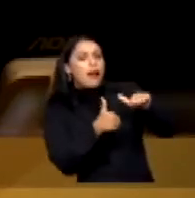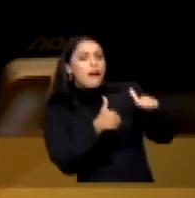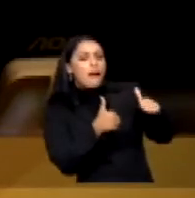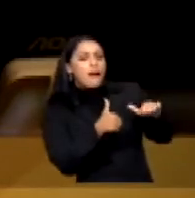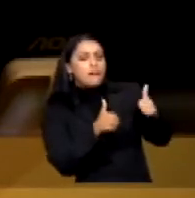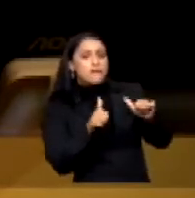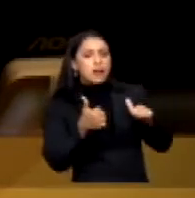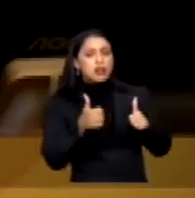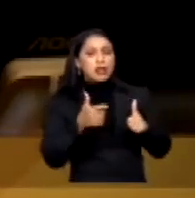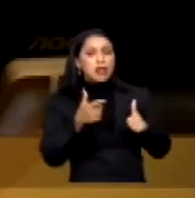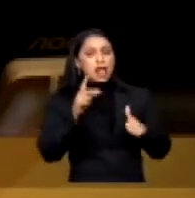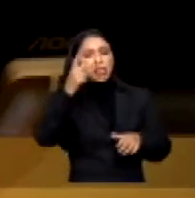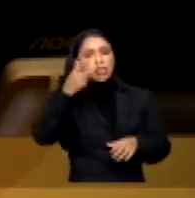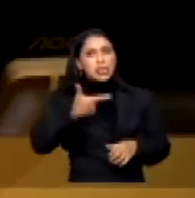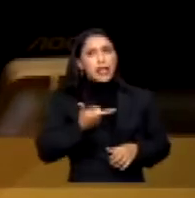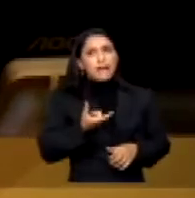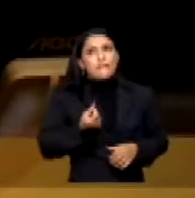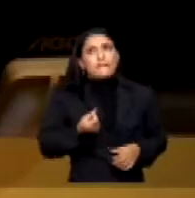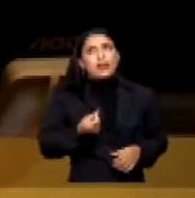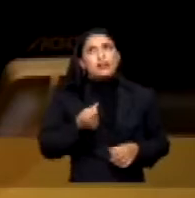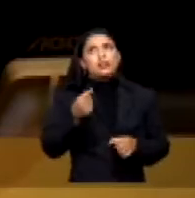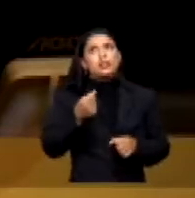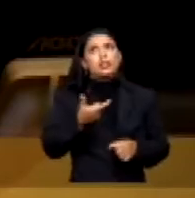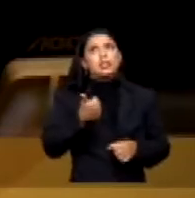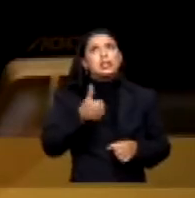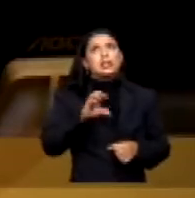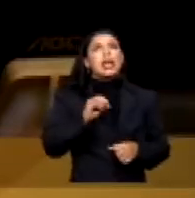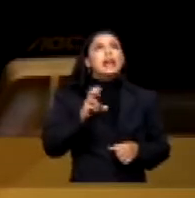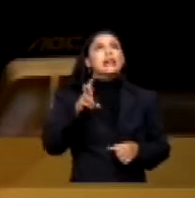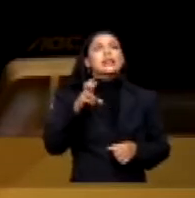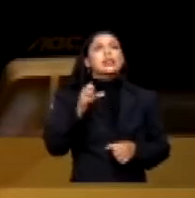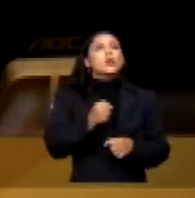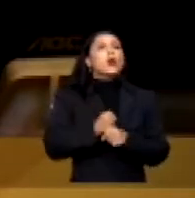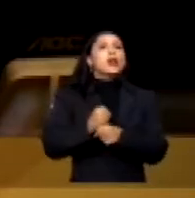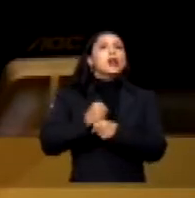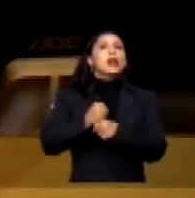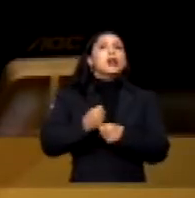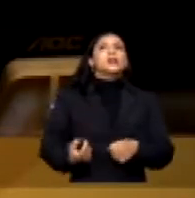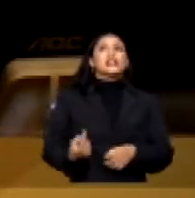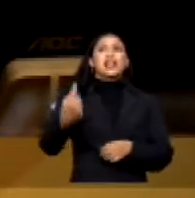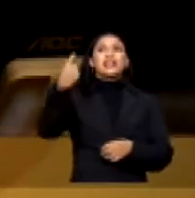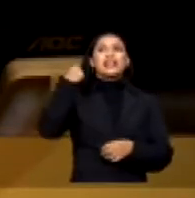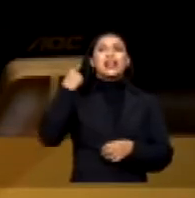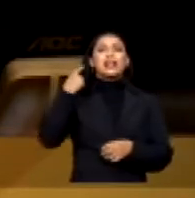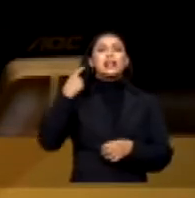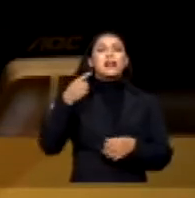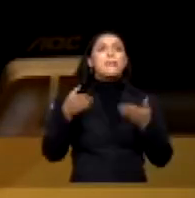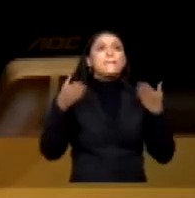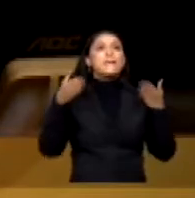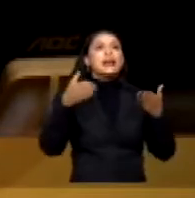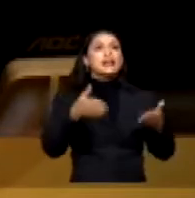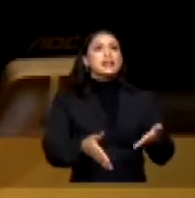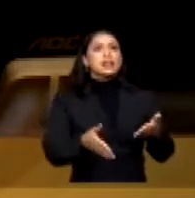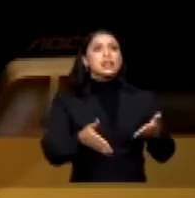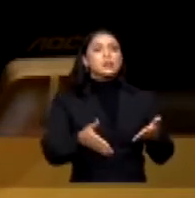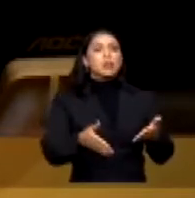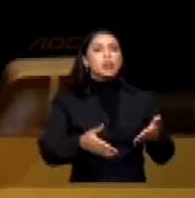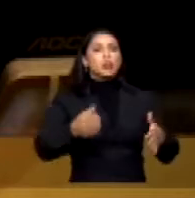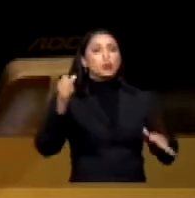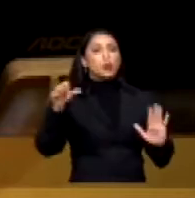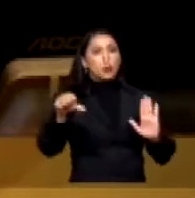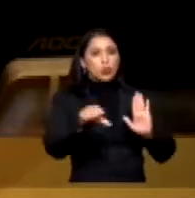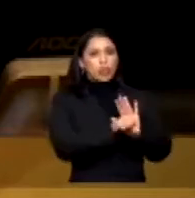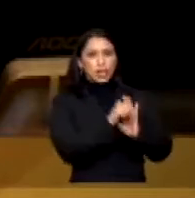se alguém há 10 anos atrás, 5 anos atrás, estava ou não participando de um homicídio pretérito. Não é